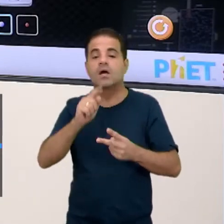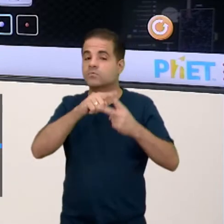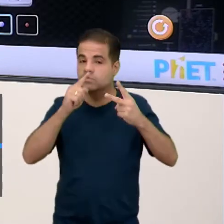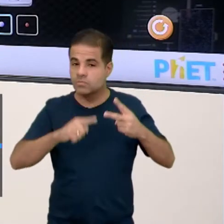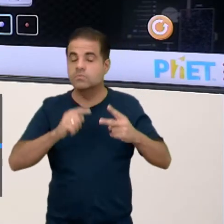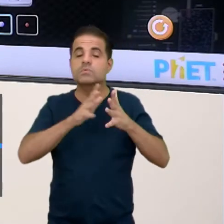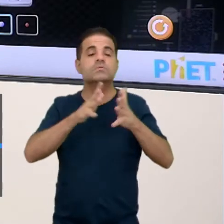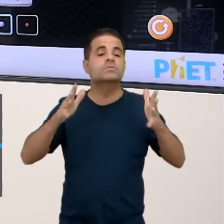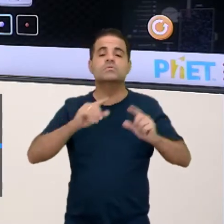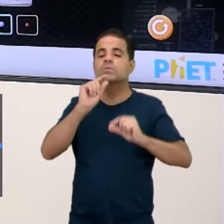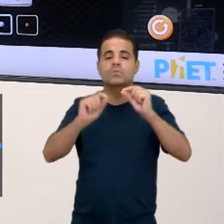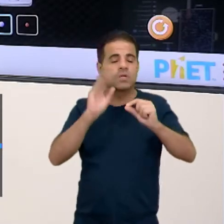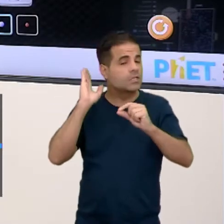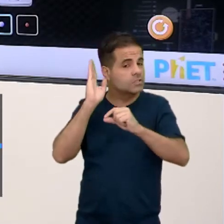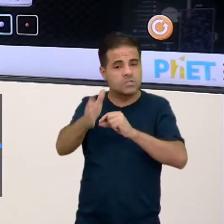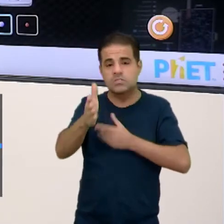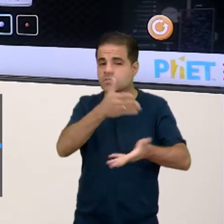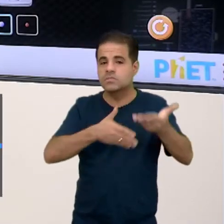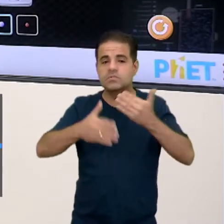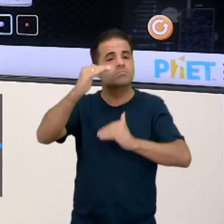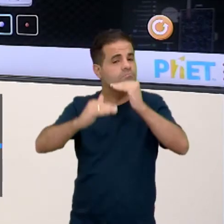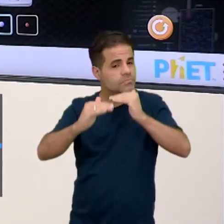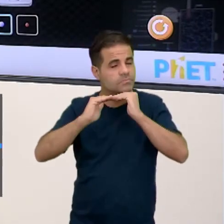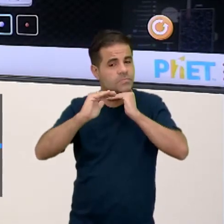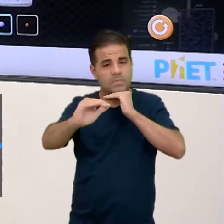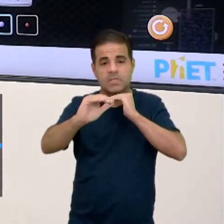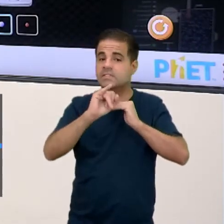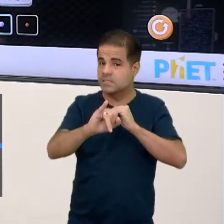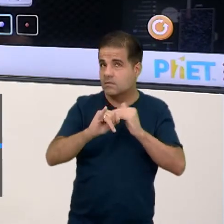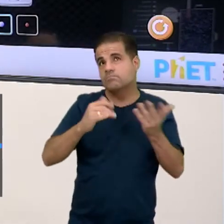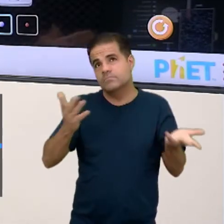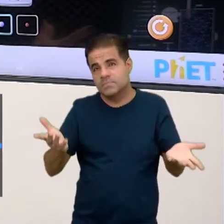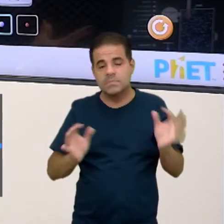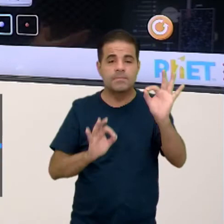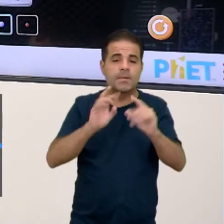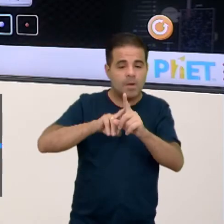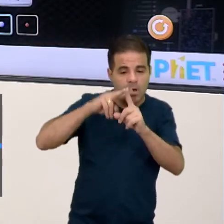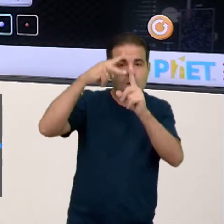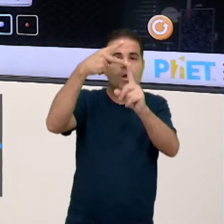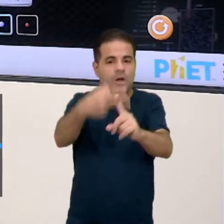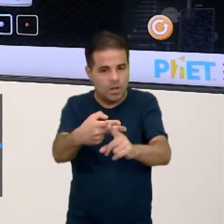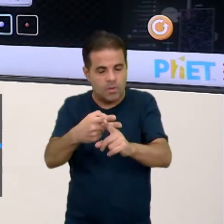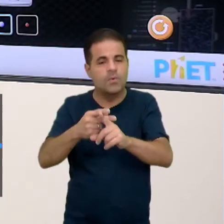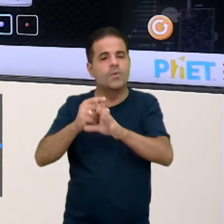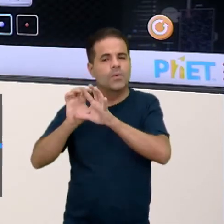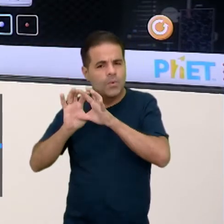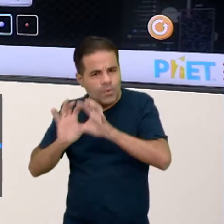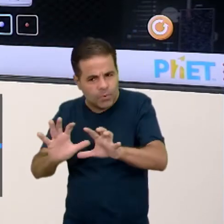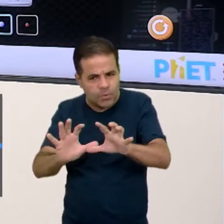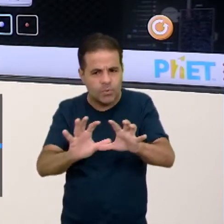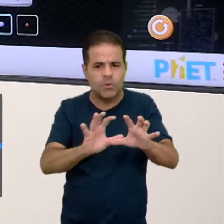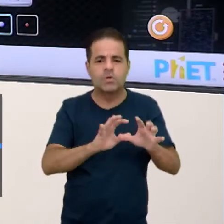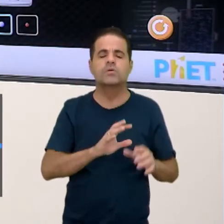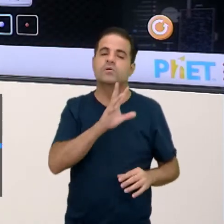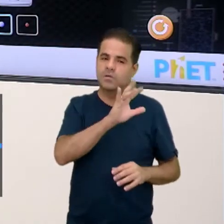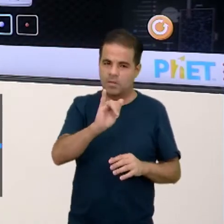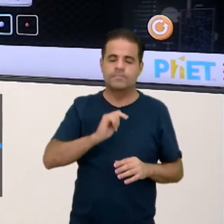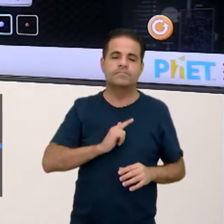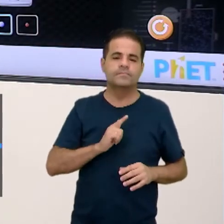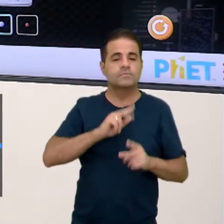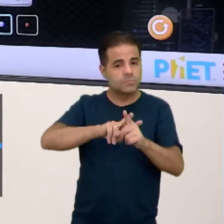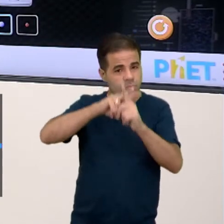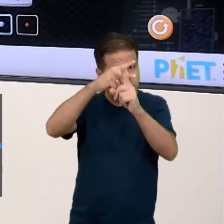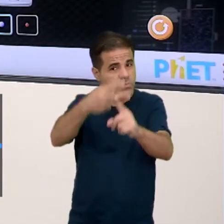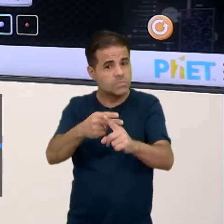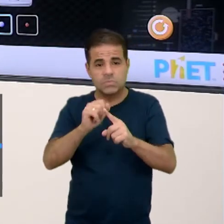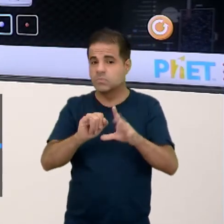aí, elas são diretamente proporcionais, né? Se você fizer o dobro de pressão, você vai ter o dobro de temperatura se você